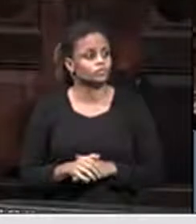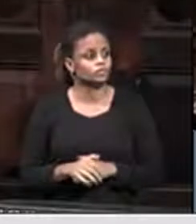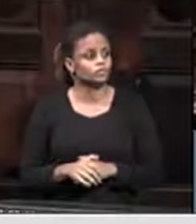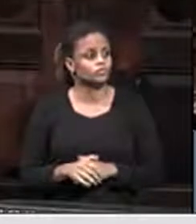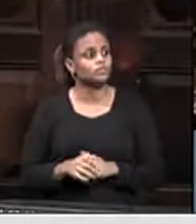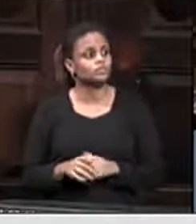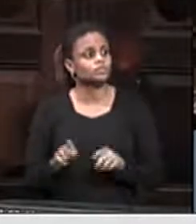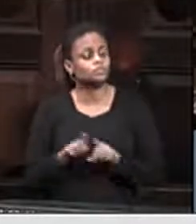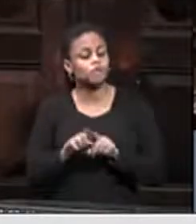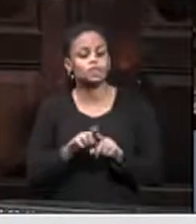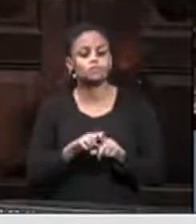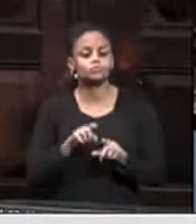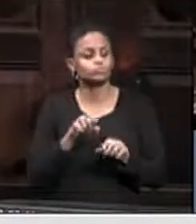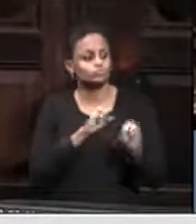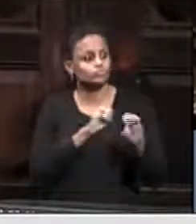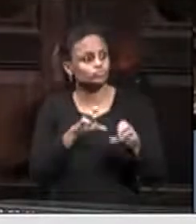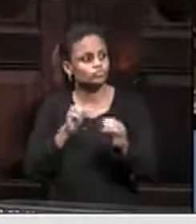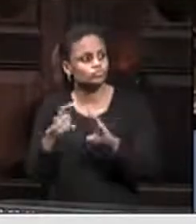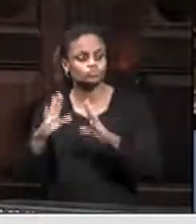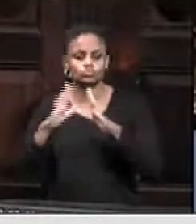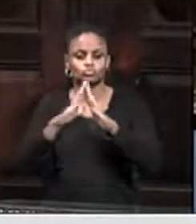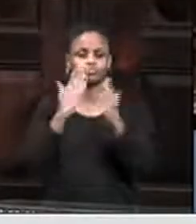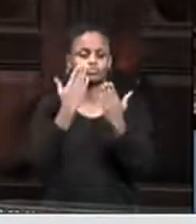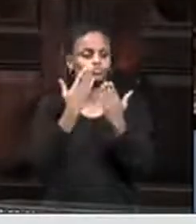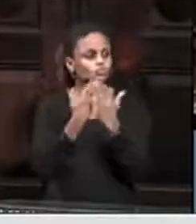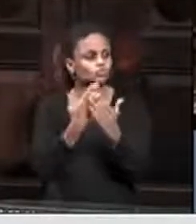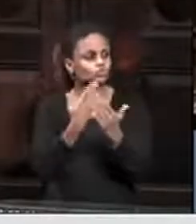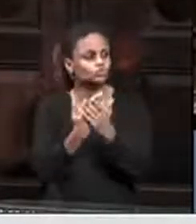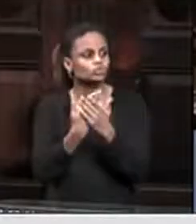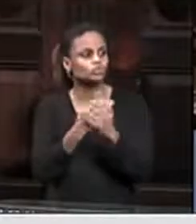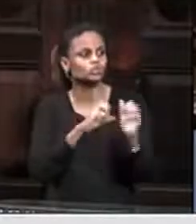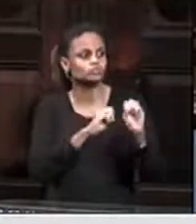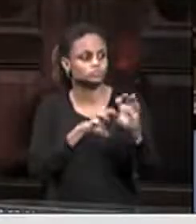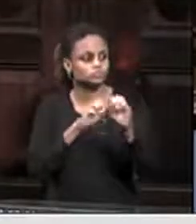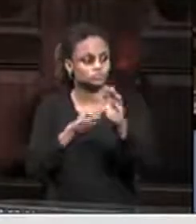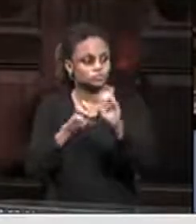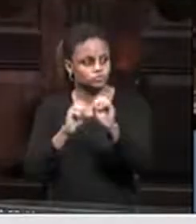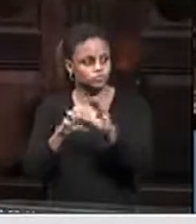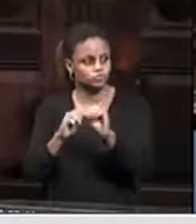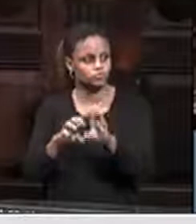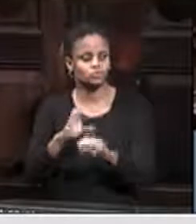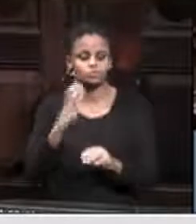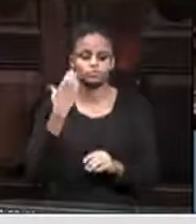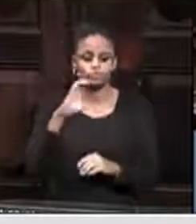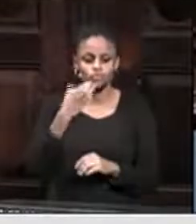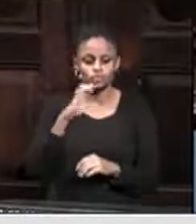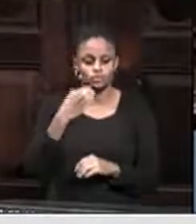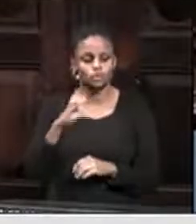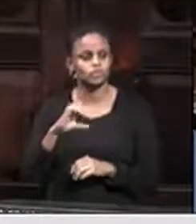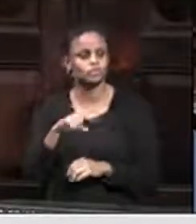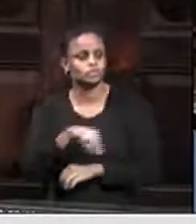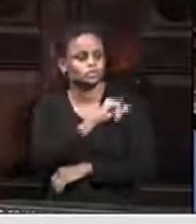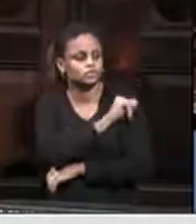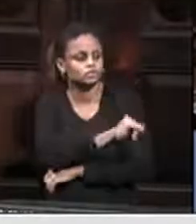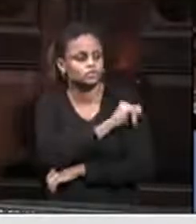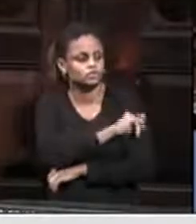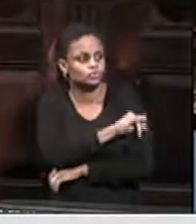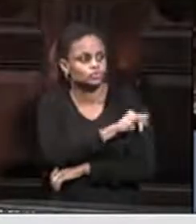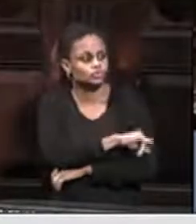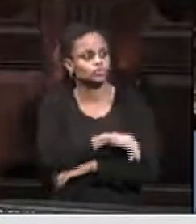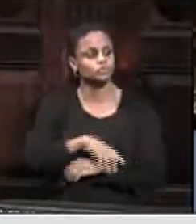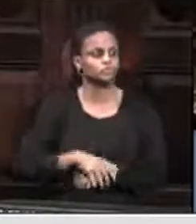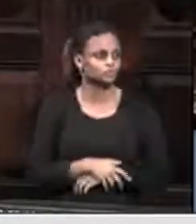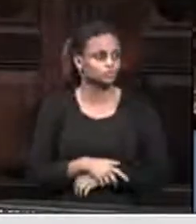foi a expansão dos institutos federais de educação, ciência e tecnologia, e o